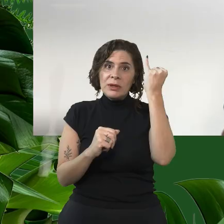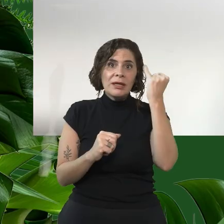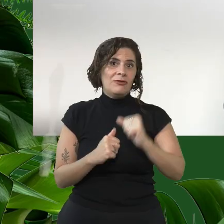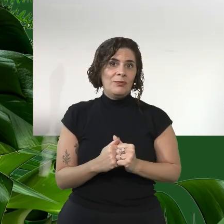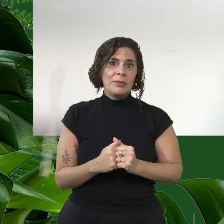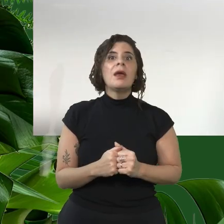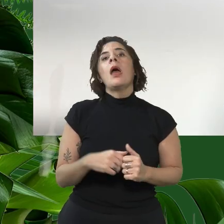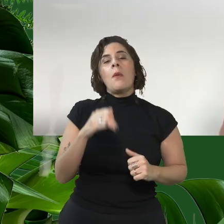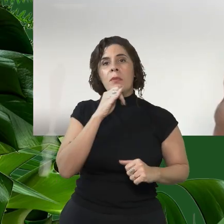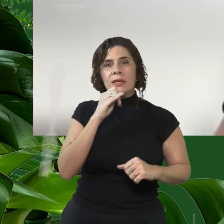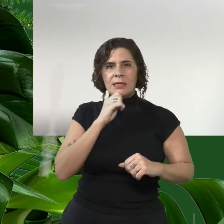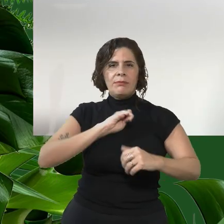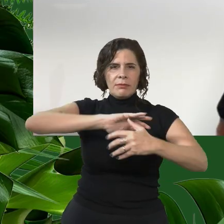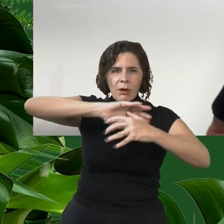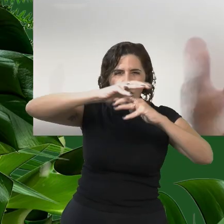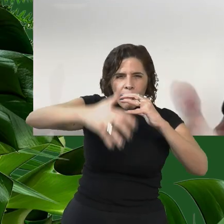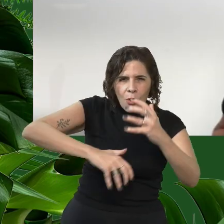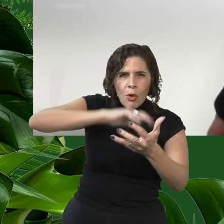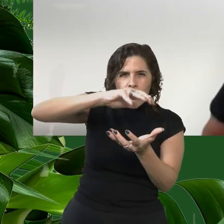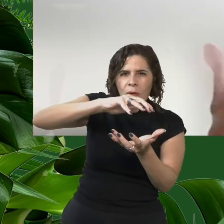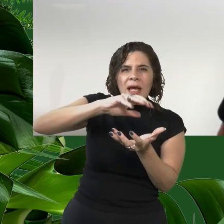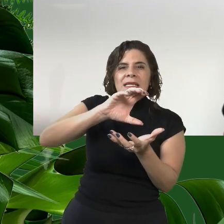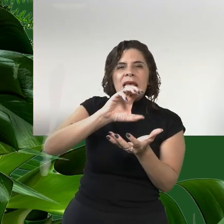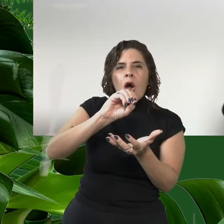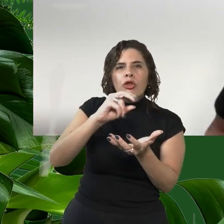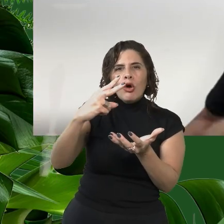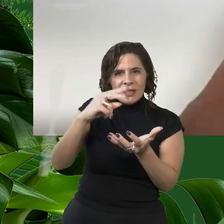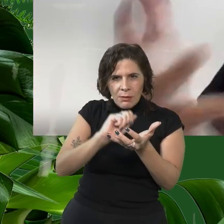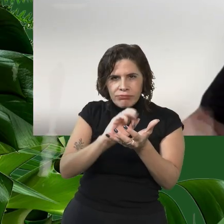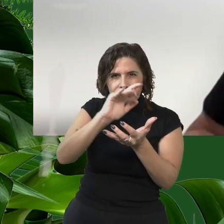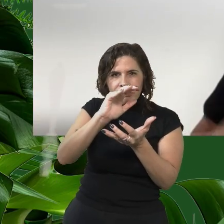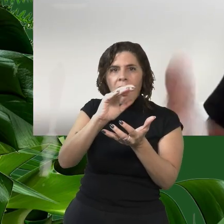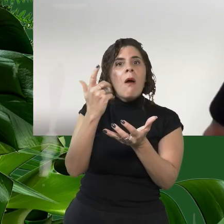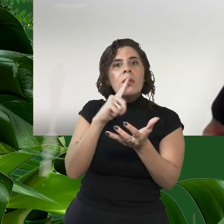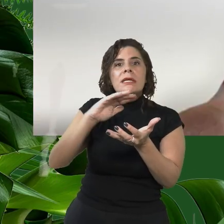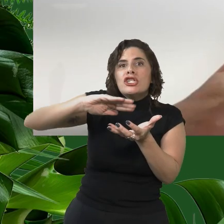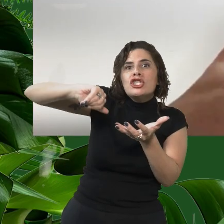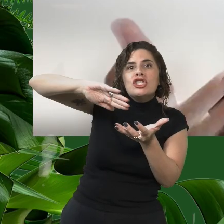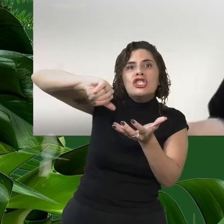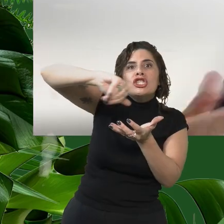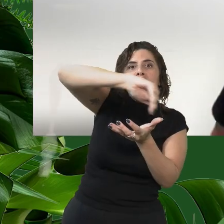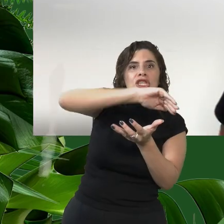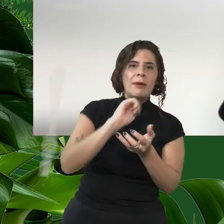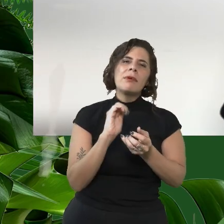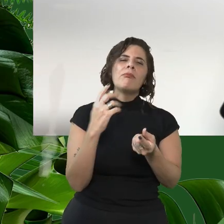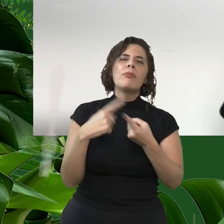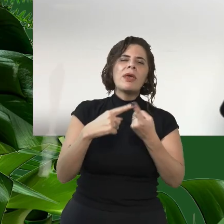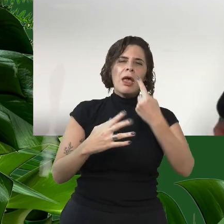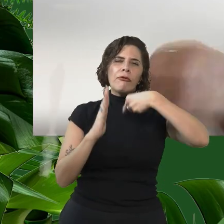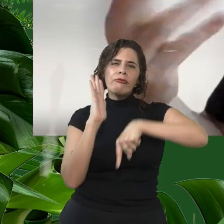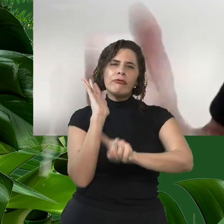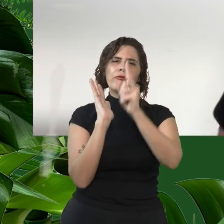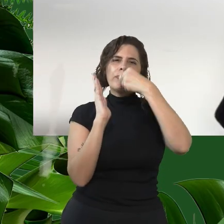de carbono da atmosfera e retenção na biomassa vegetal, né, nas plantas, nas folhas, nos galhos, nas